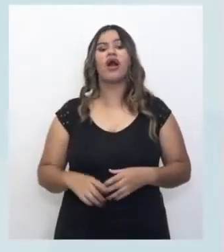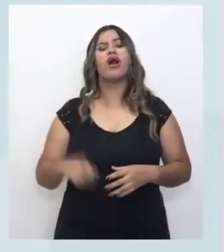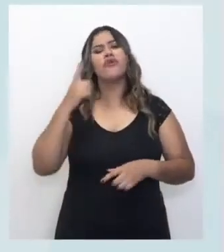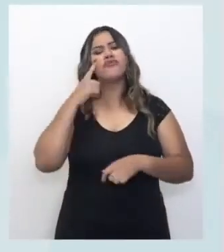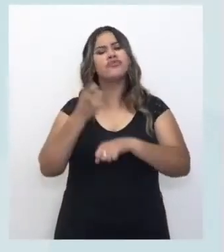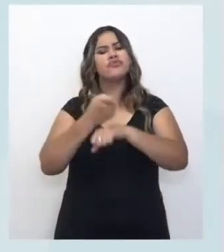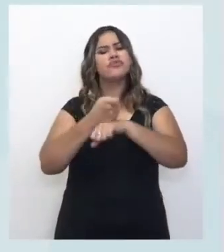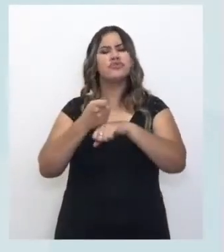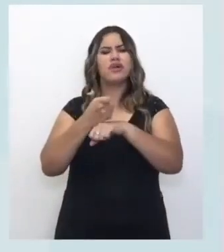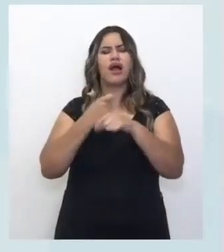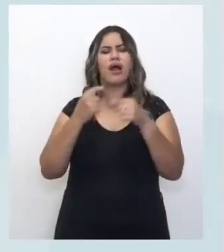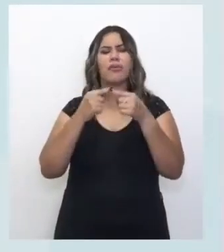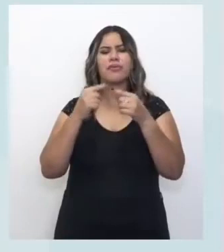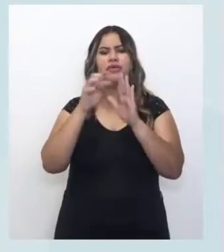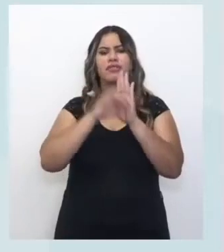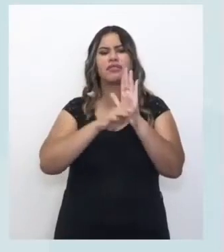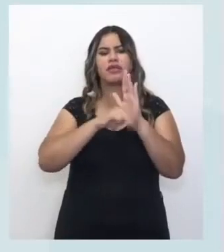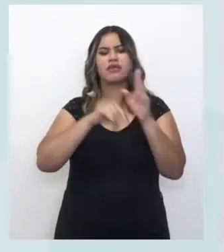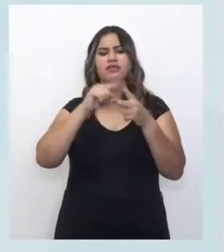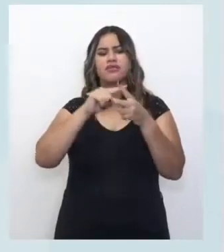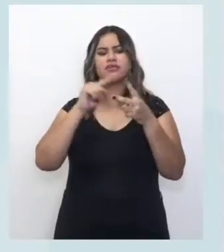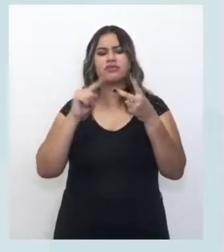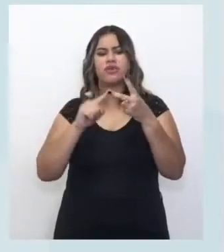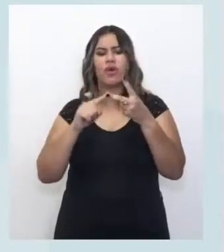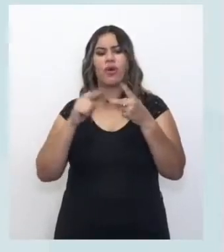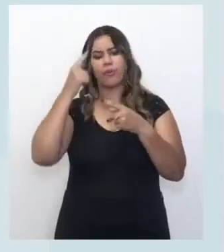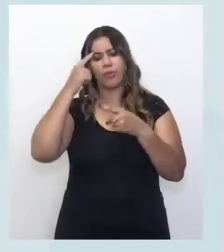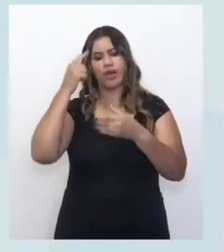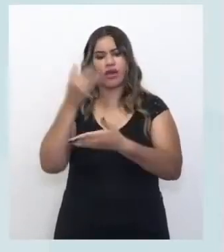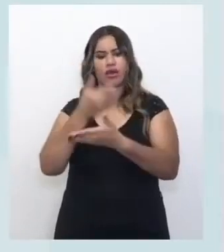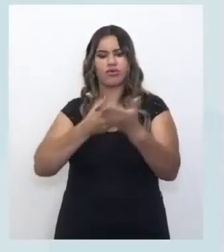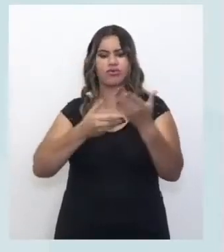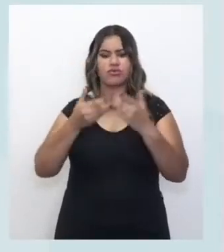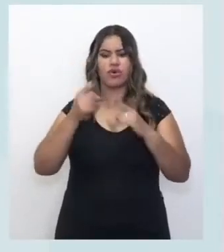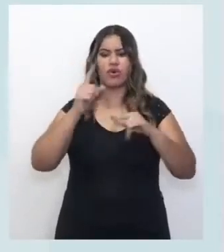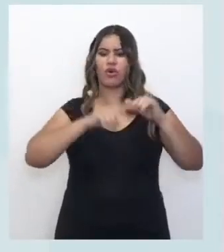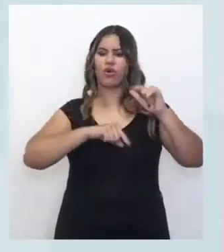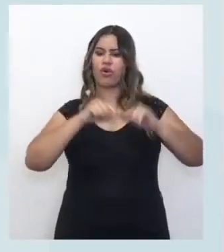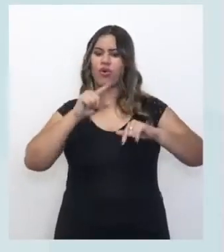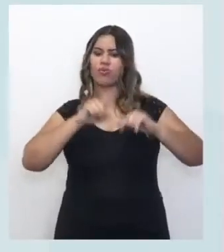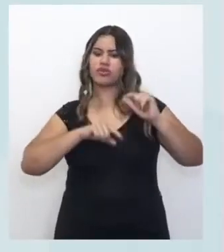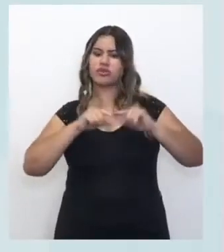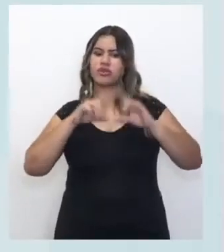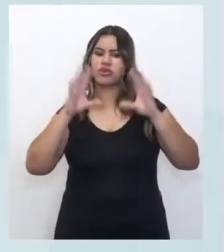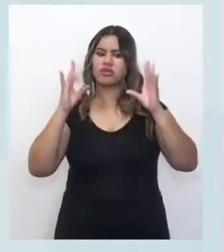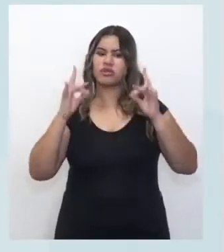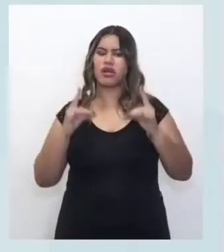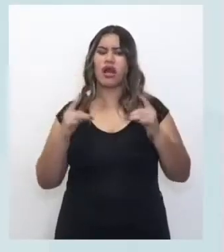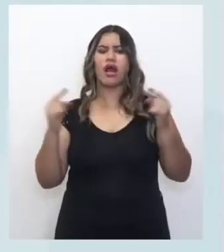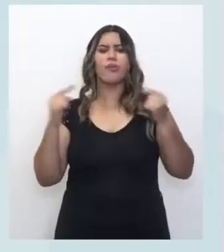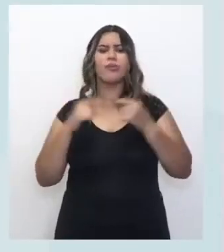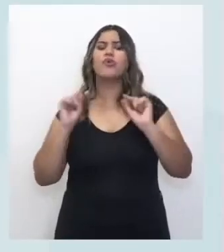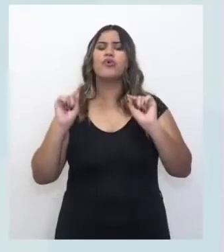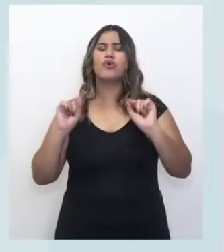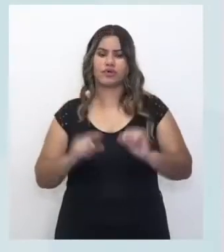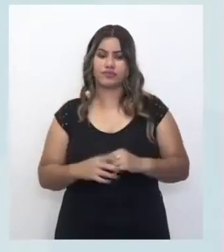são empregados nos dois textos, qual a relação entre os autores e os seres ou objetos descritos? O que eu quero saber aqui?